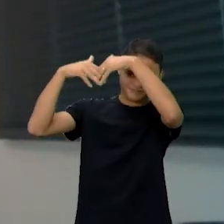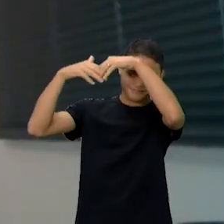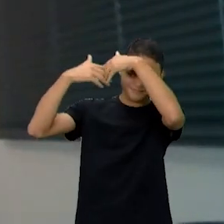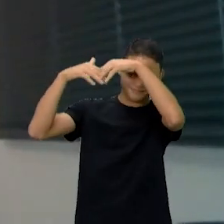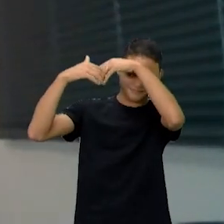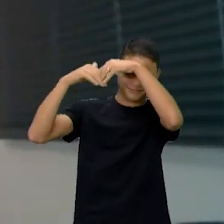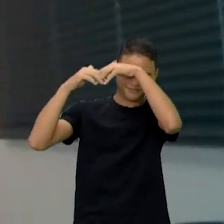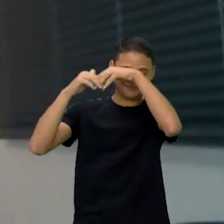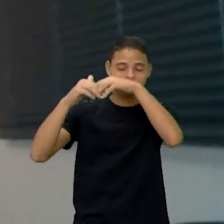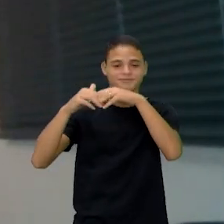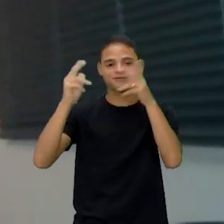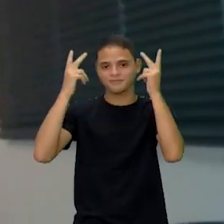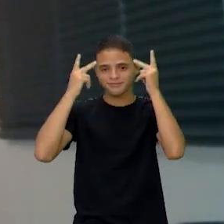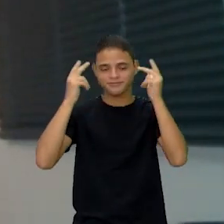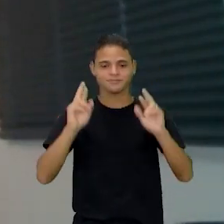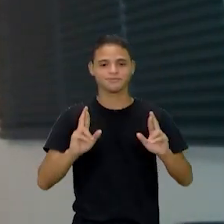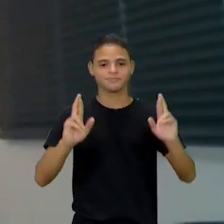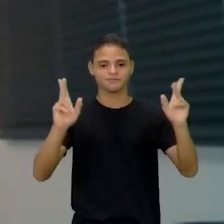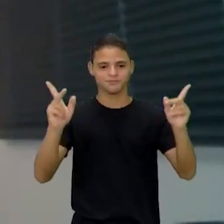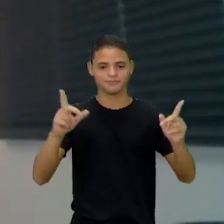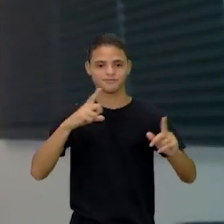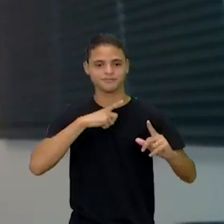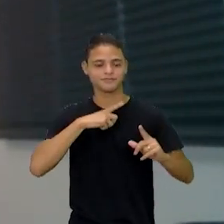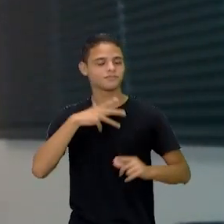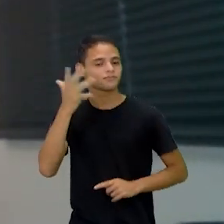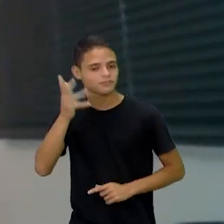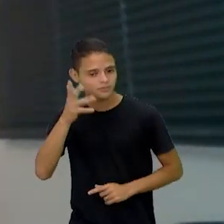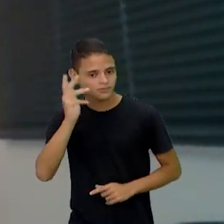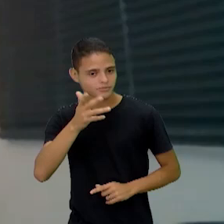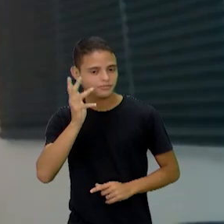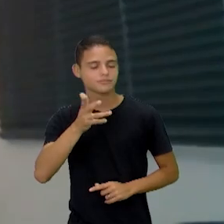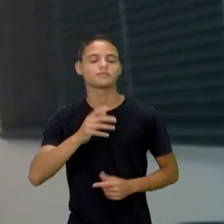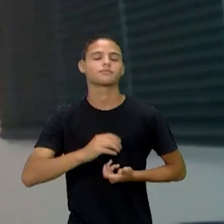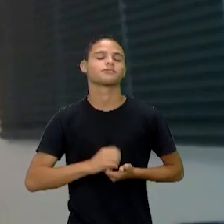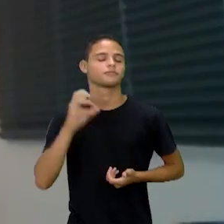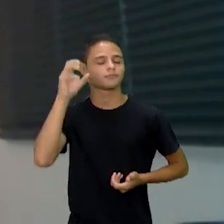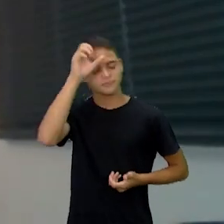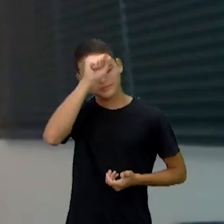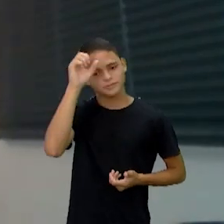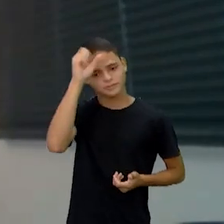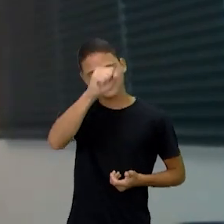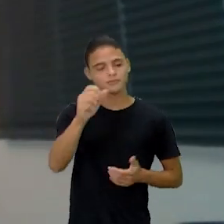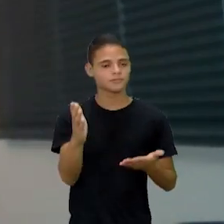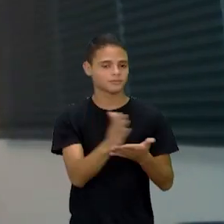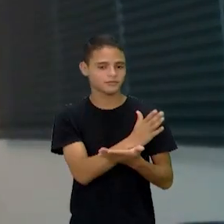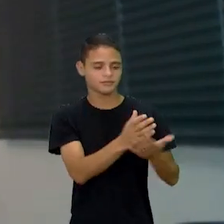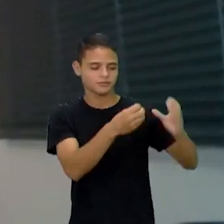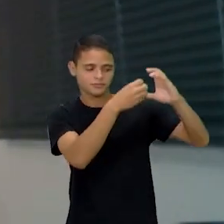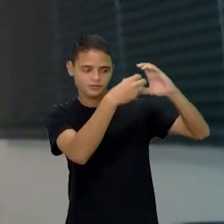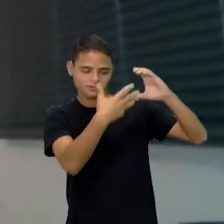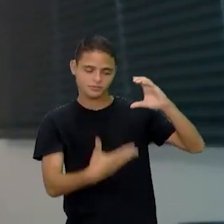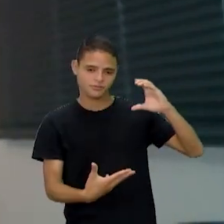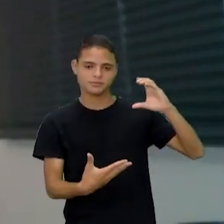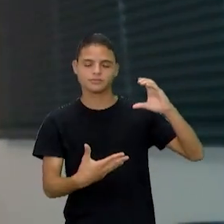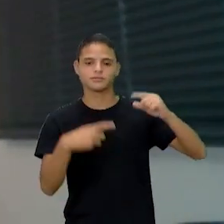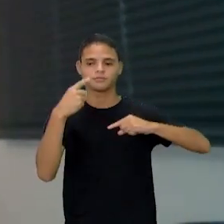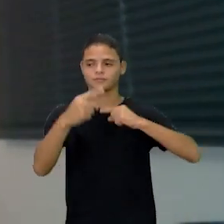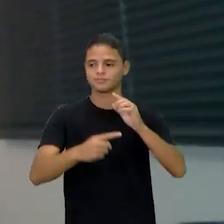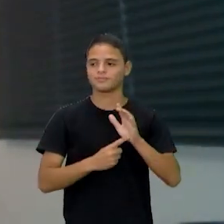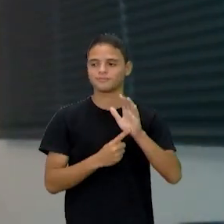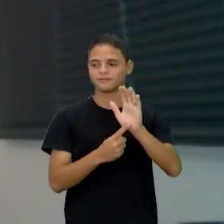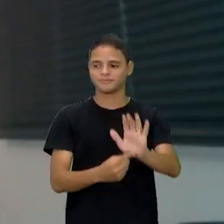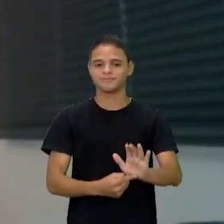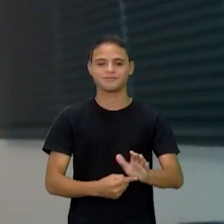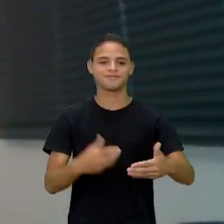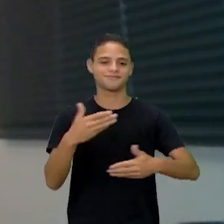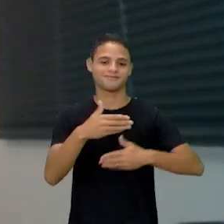funciona mesmo de uma maneira diferente, tem uma velocidade mais rápida de aprendizagem, enfim, algumas características que eu vou trazer para vocês. Pode